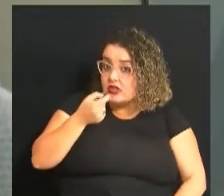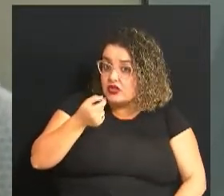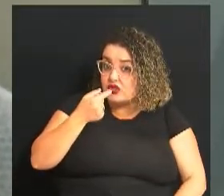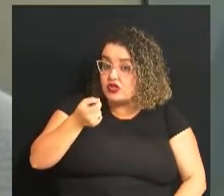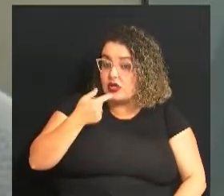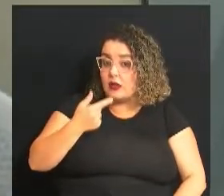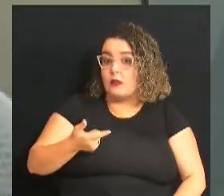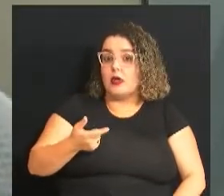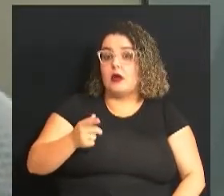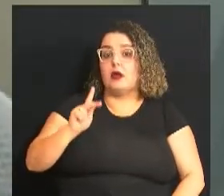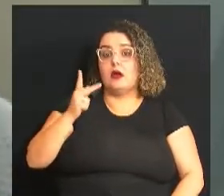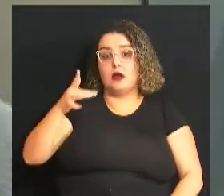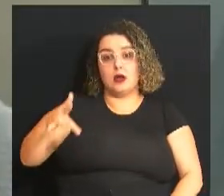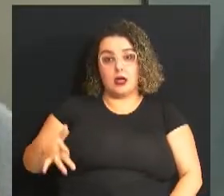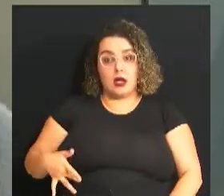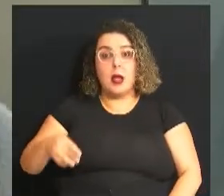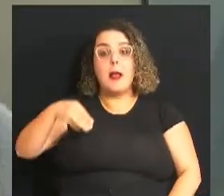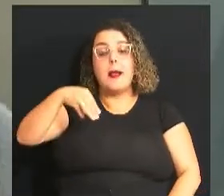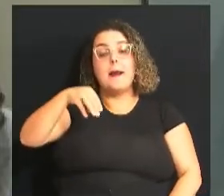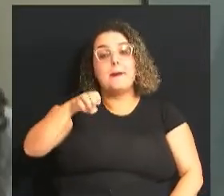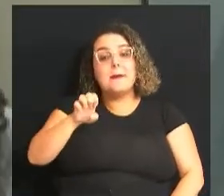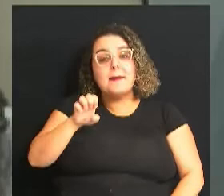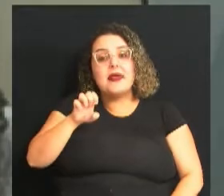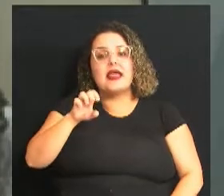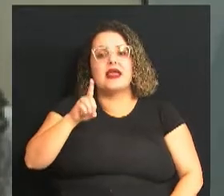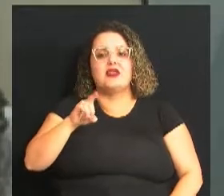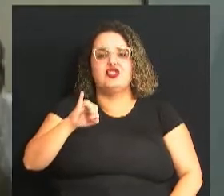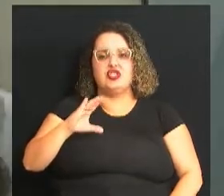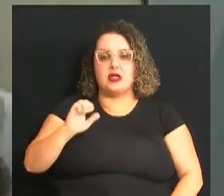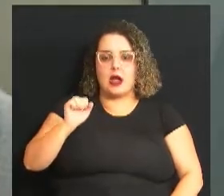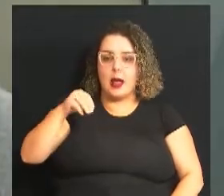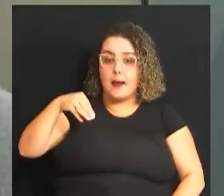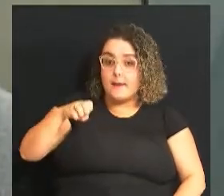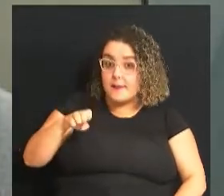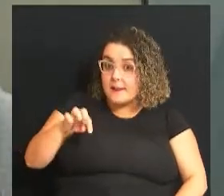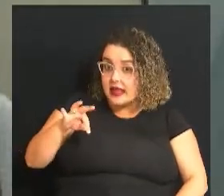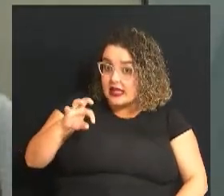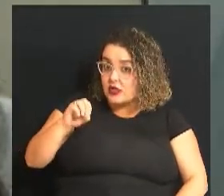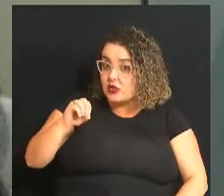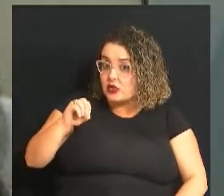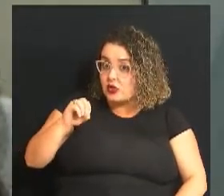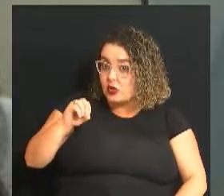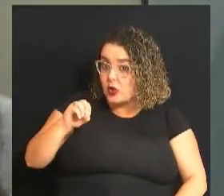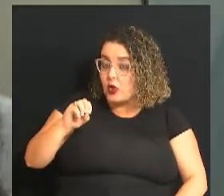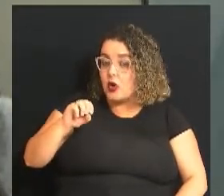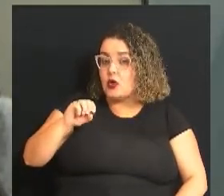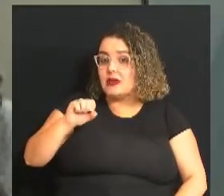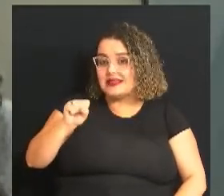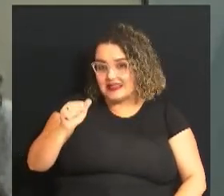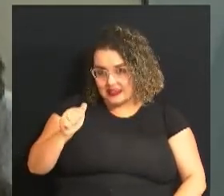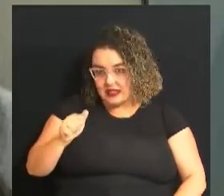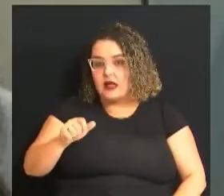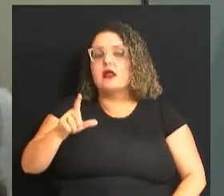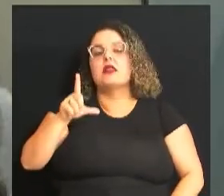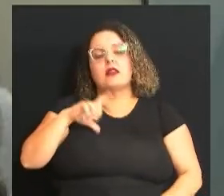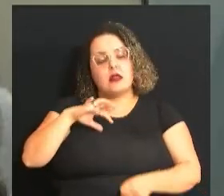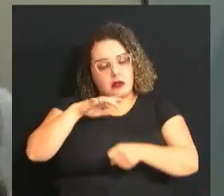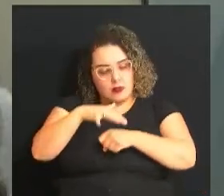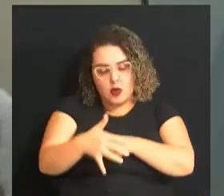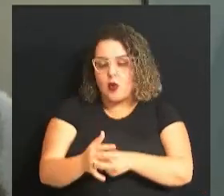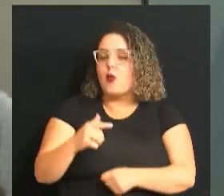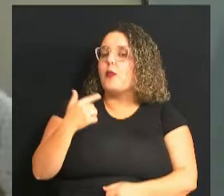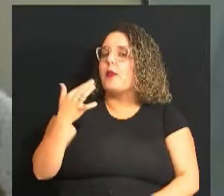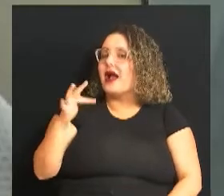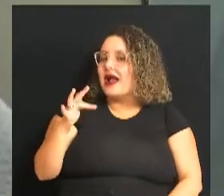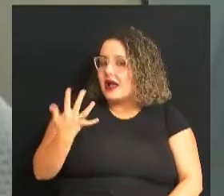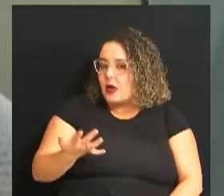hepatite medicamentosa. O medicamento causa uma injúria, uma inflamação. Pode ser por conta de